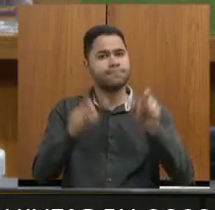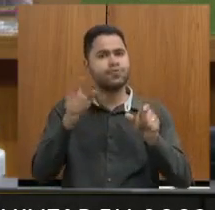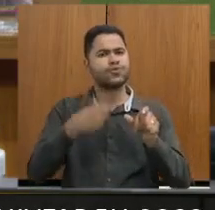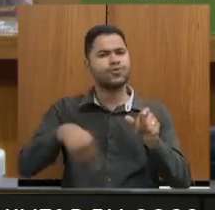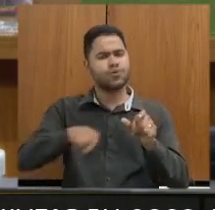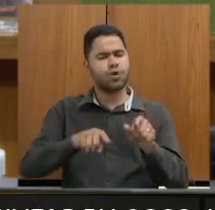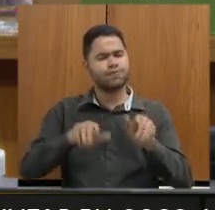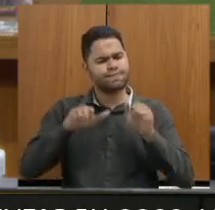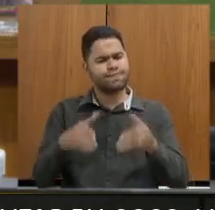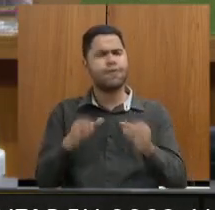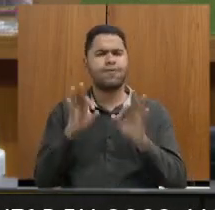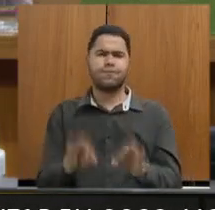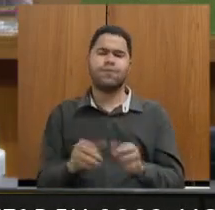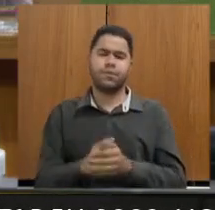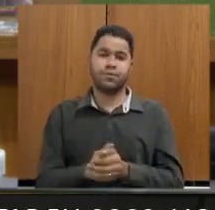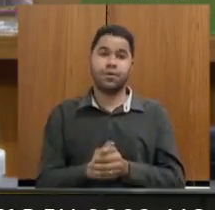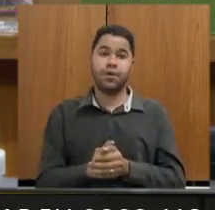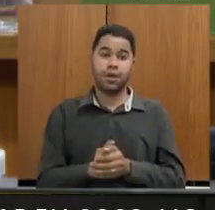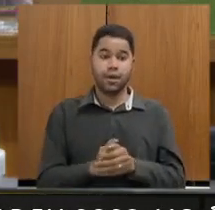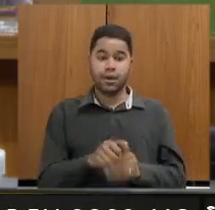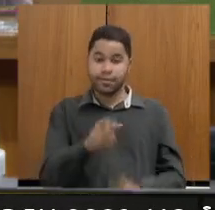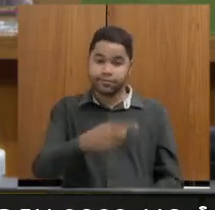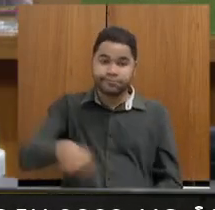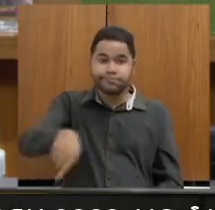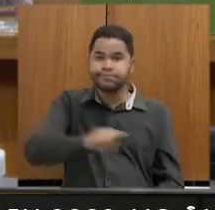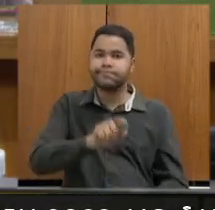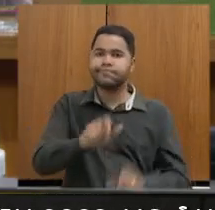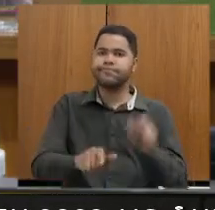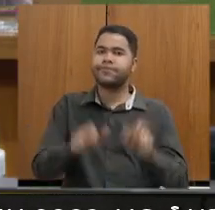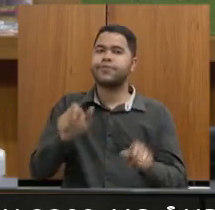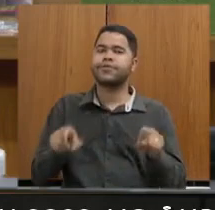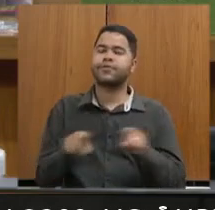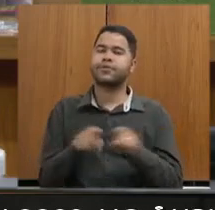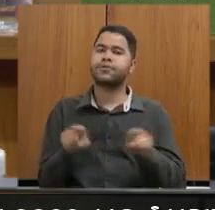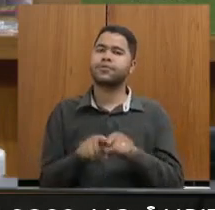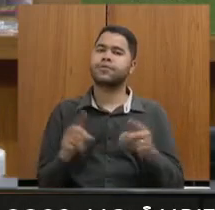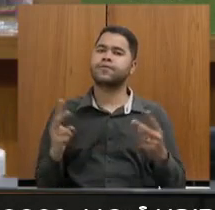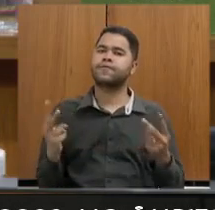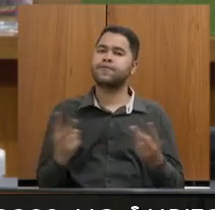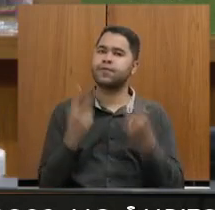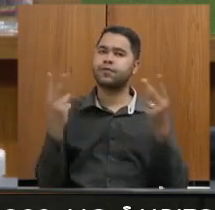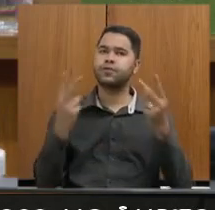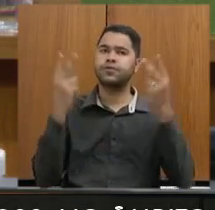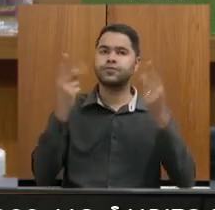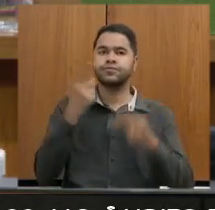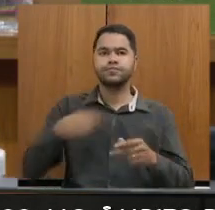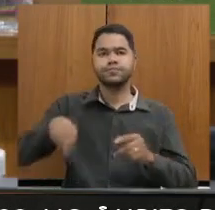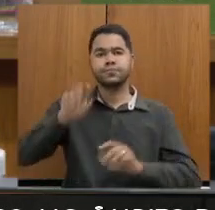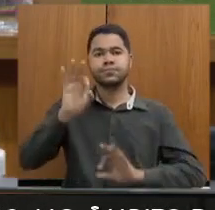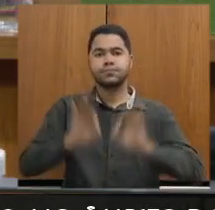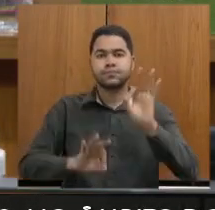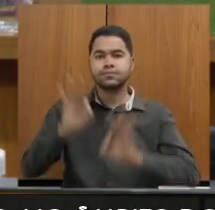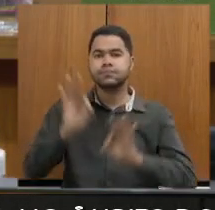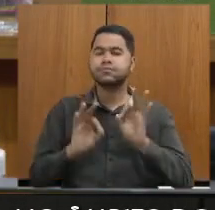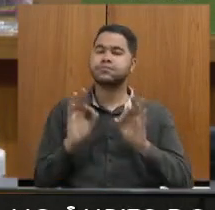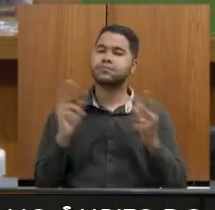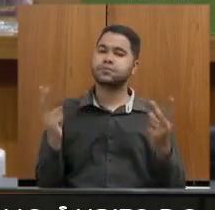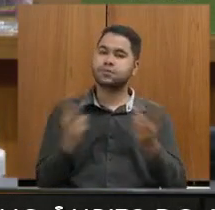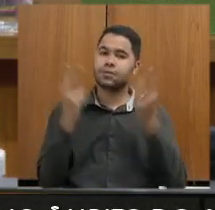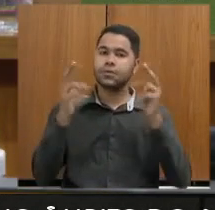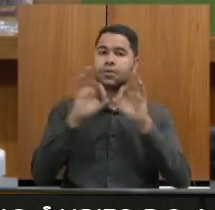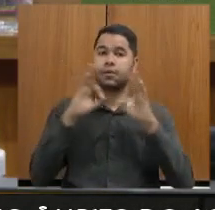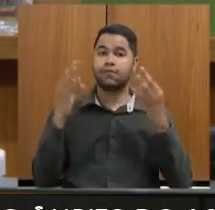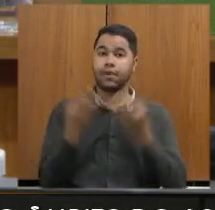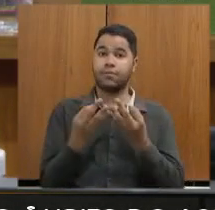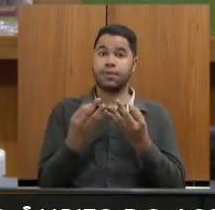a série que a menina do cliente valoriza o público interno a gente valoriza o nosso o nosso planejamento a valoriza a família